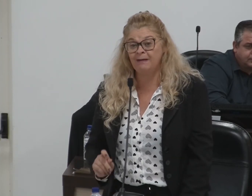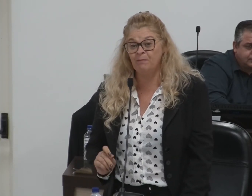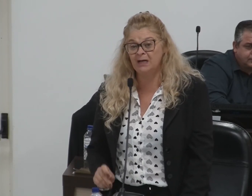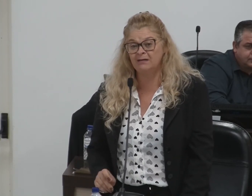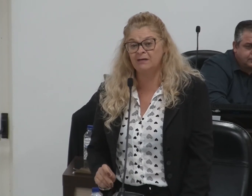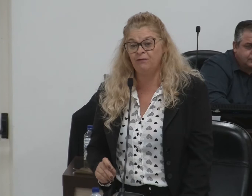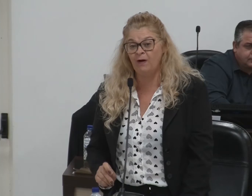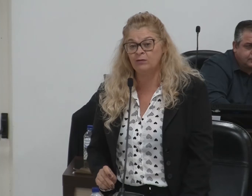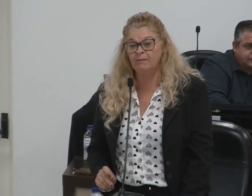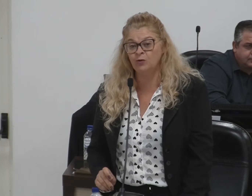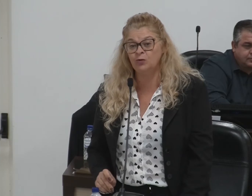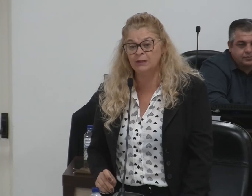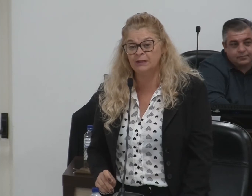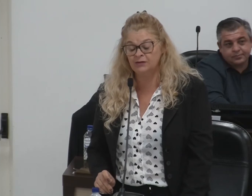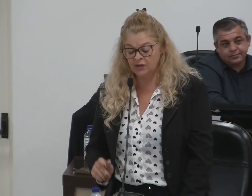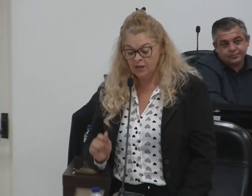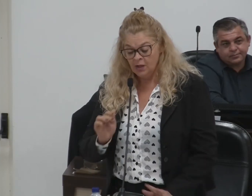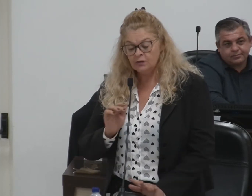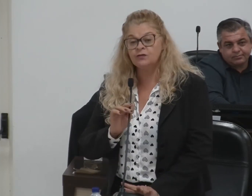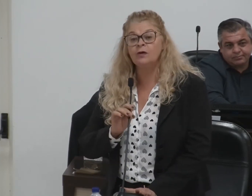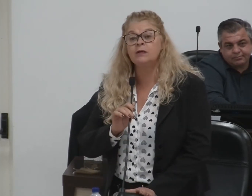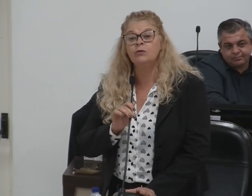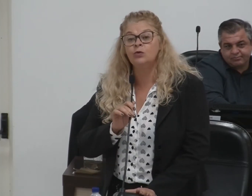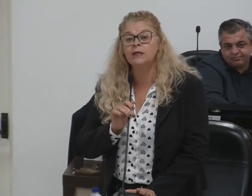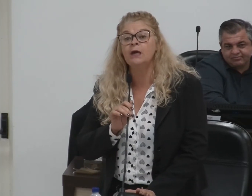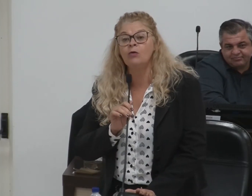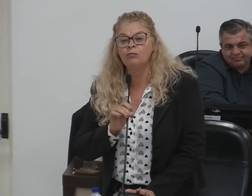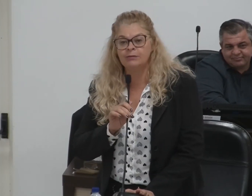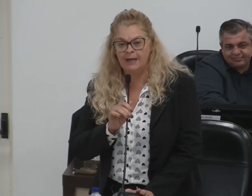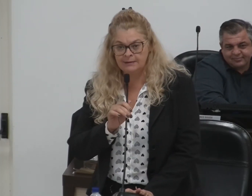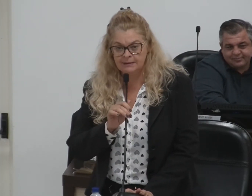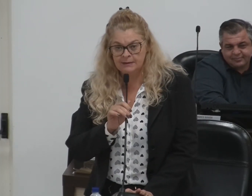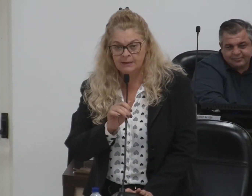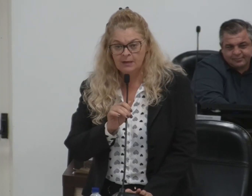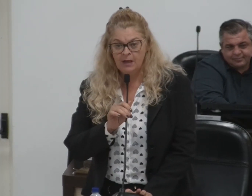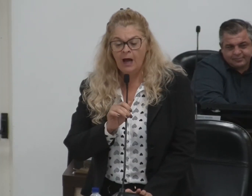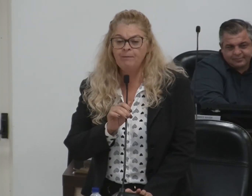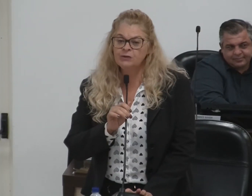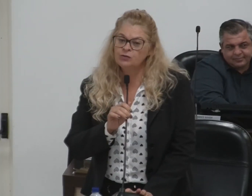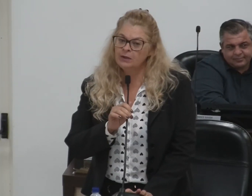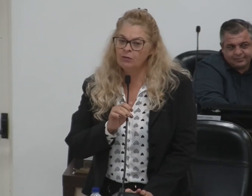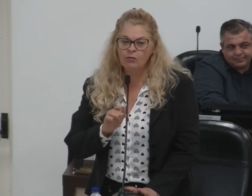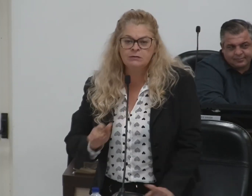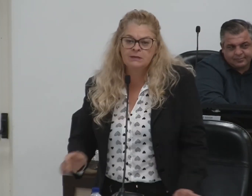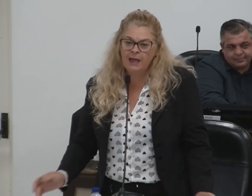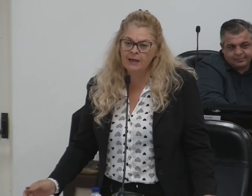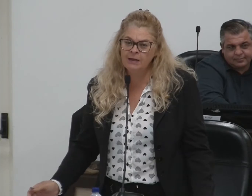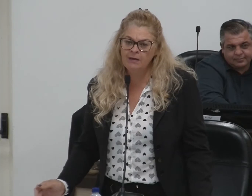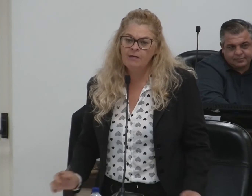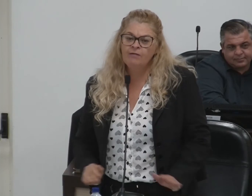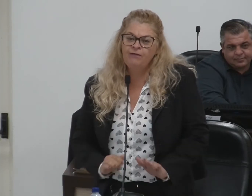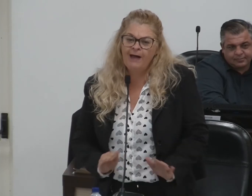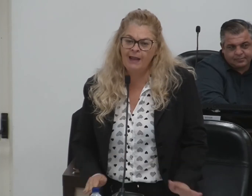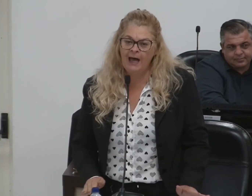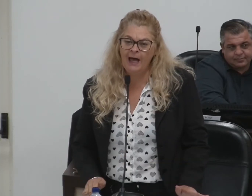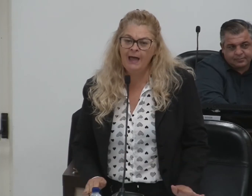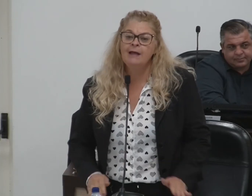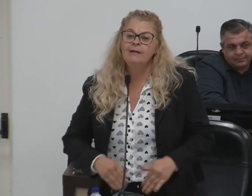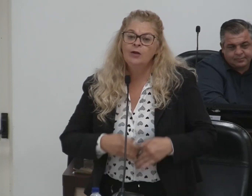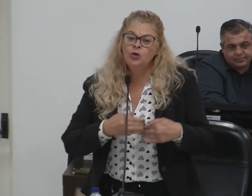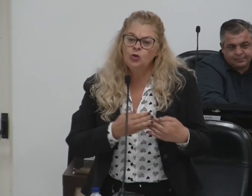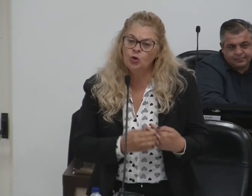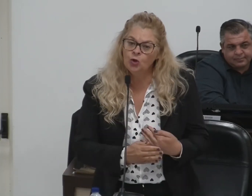a demanda de falta é muito grande. Só que o que acontece? A pessoa não consegue